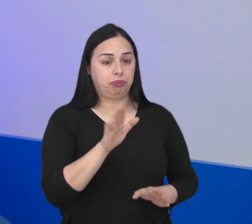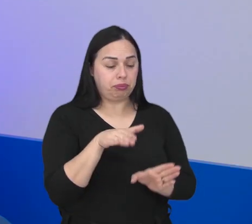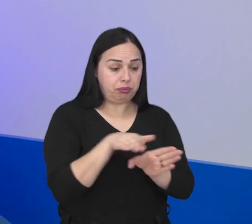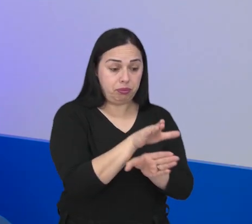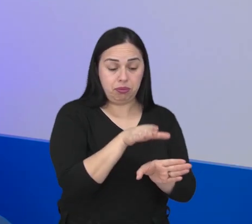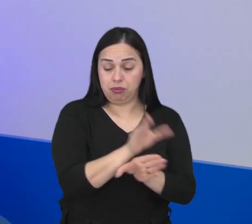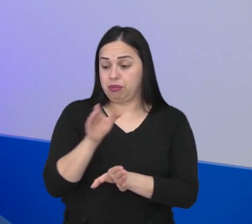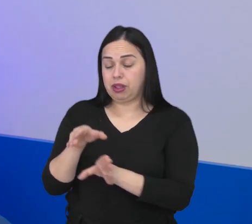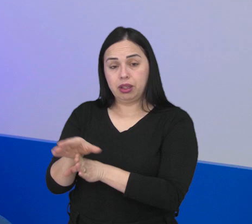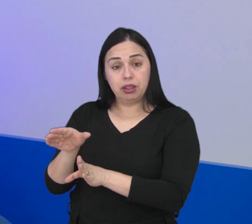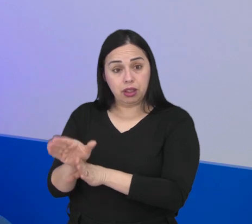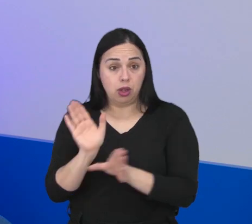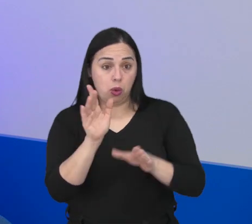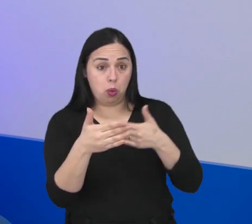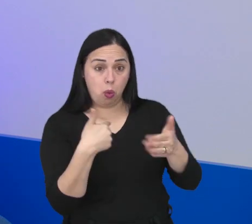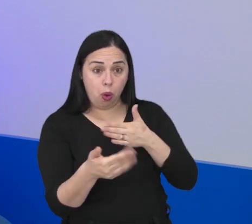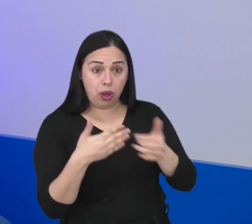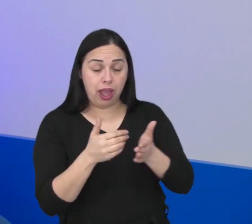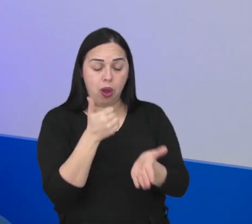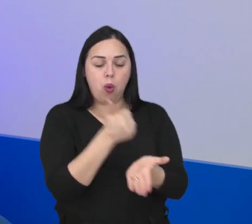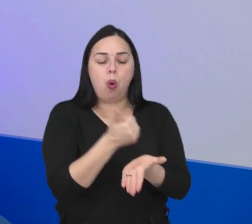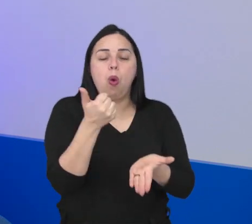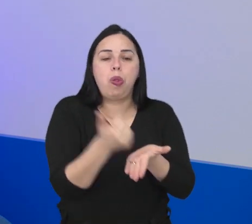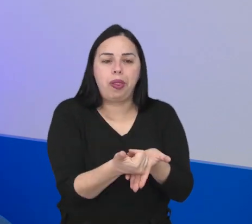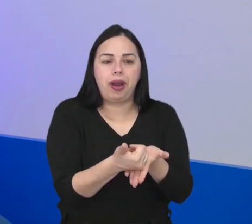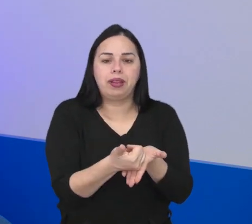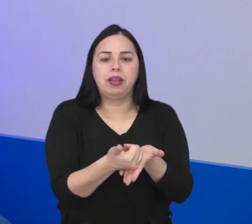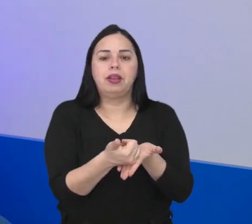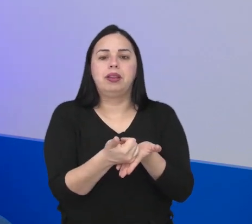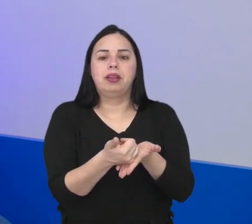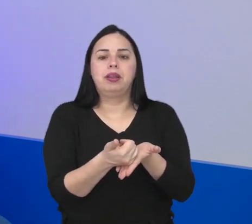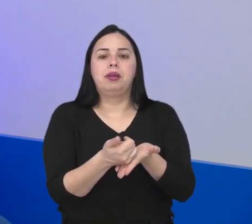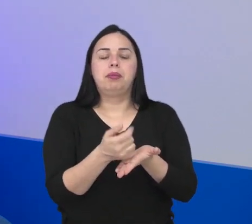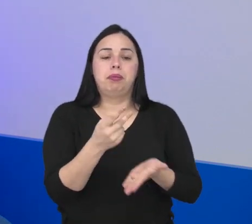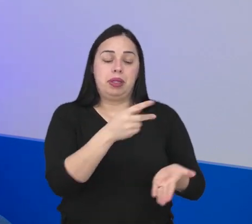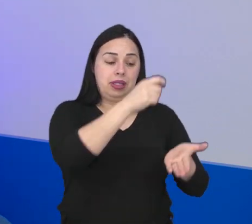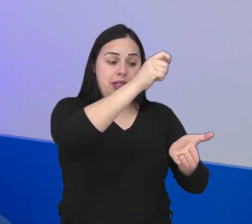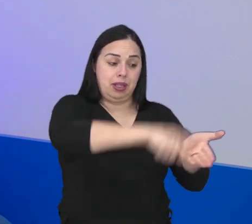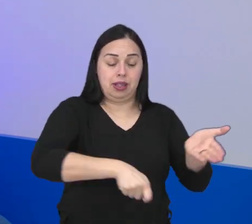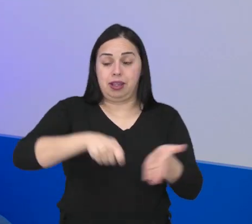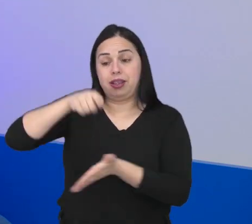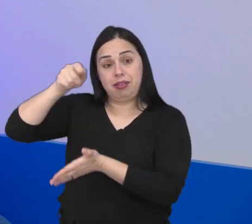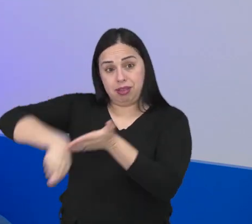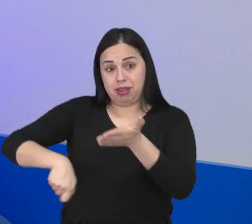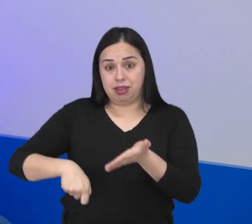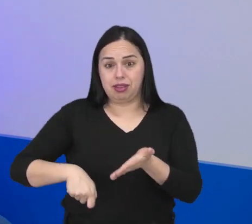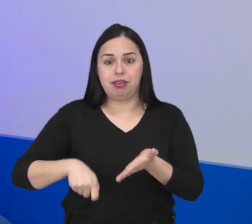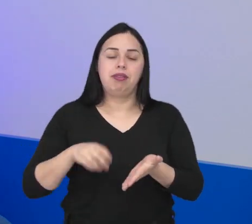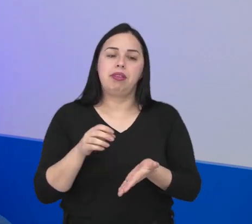é aconselhável que todo tipo de acordo seja bilateral assinado por ambas as